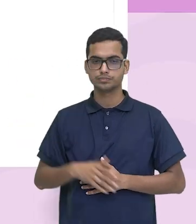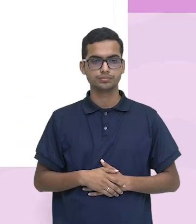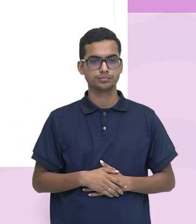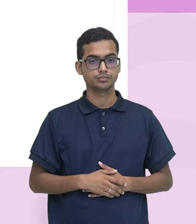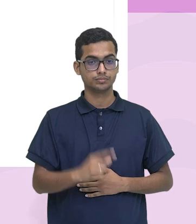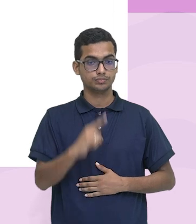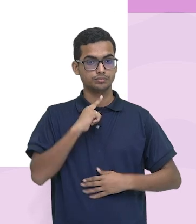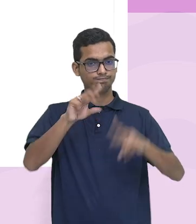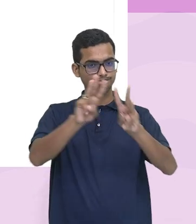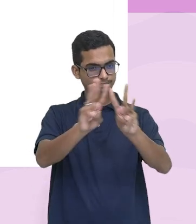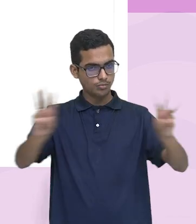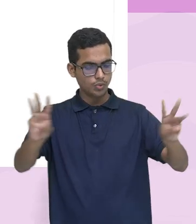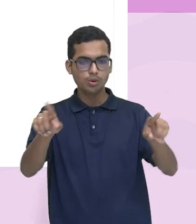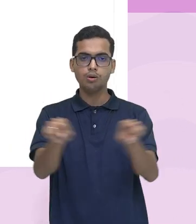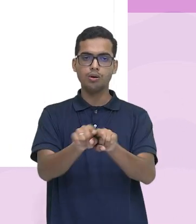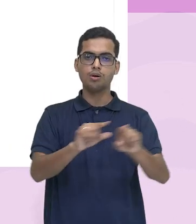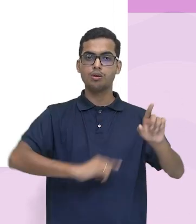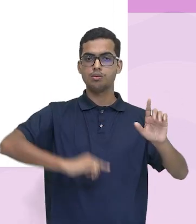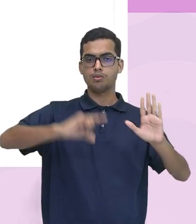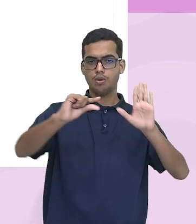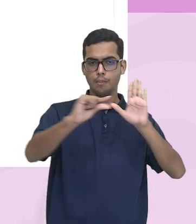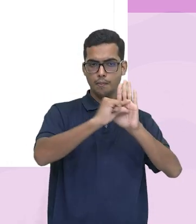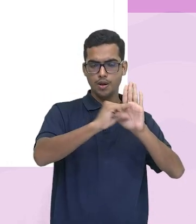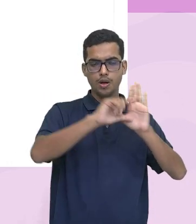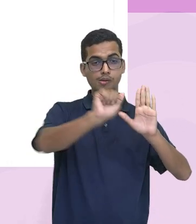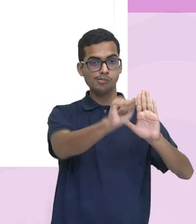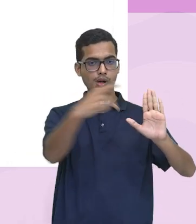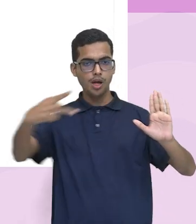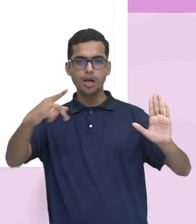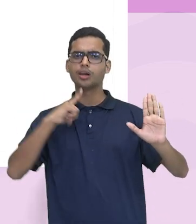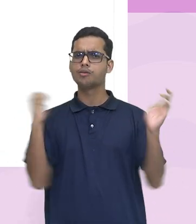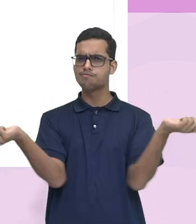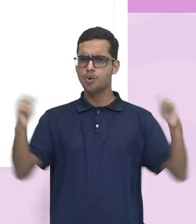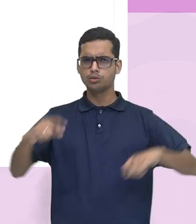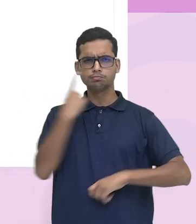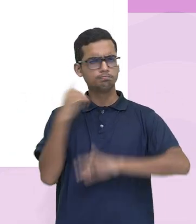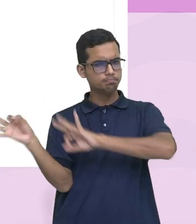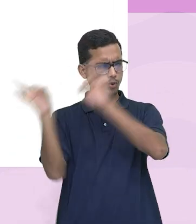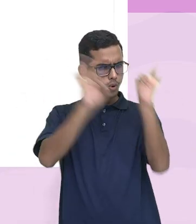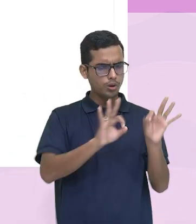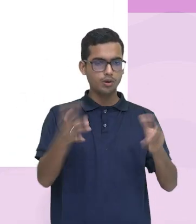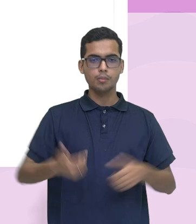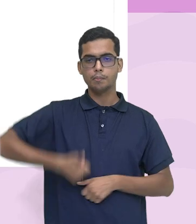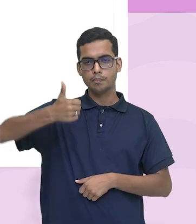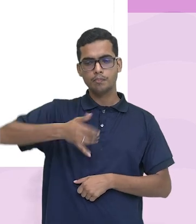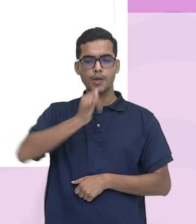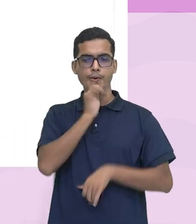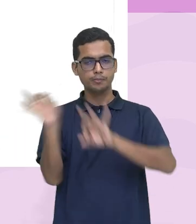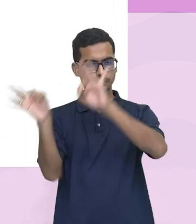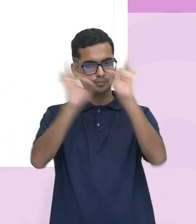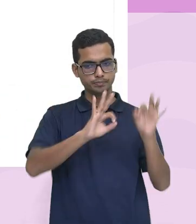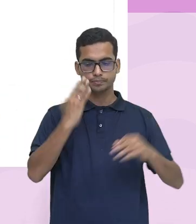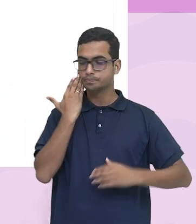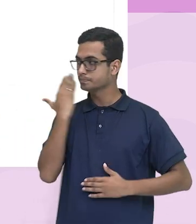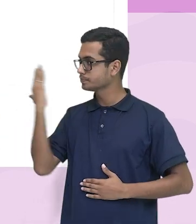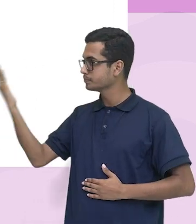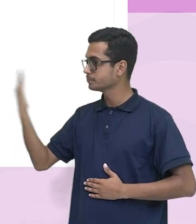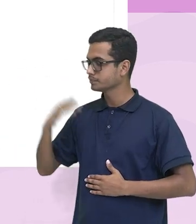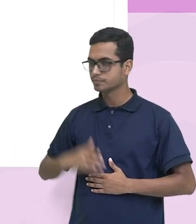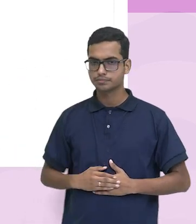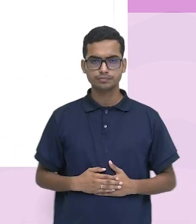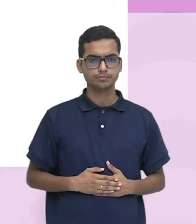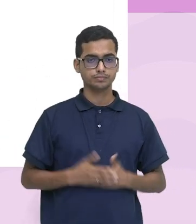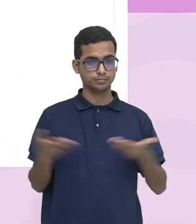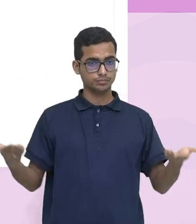Existem sites, aplicativos que a gente pode verificar isso. Então, vamos verificar aqui nosso primeiro exemplo. A gente vai